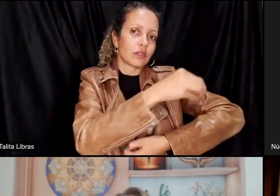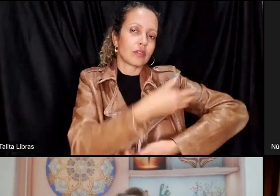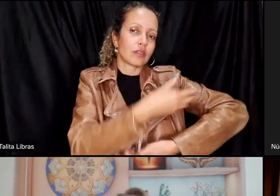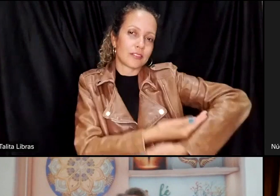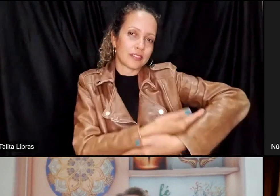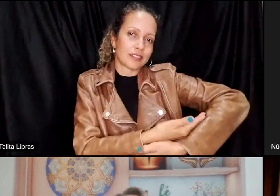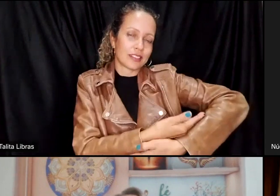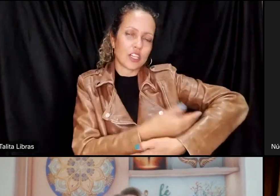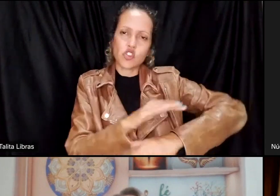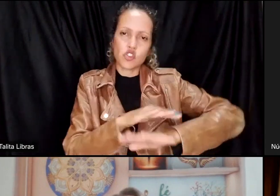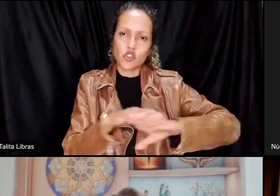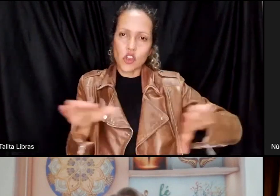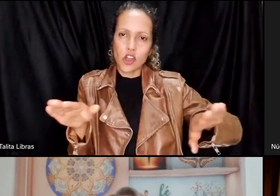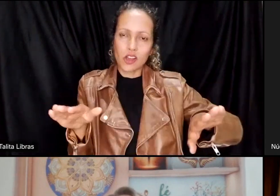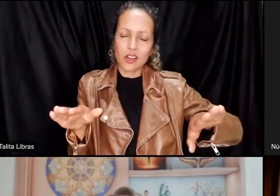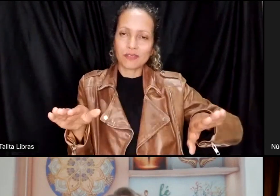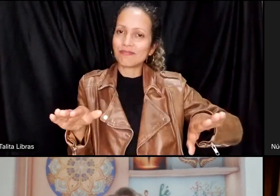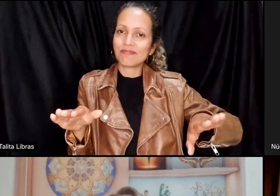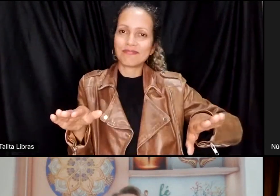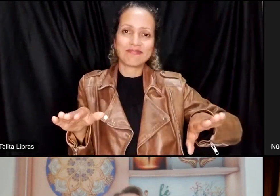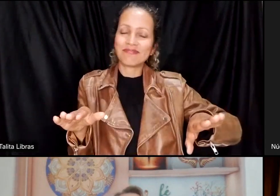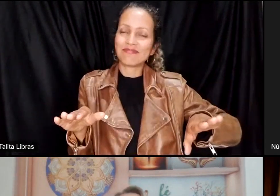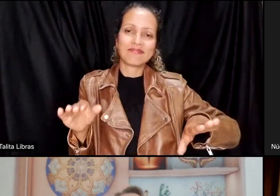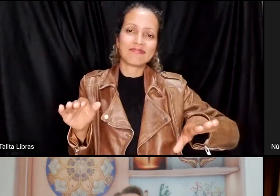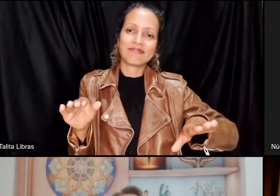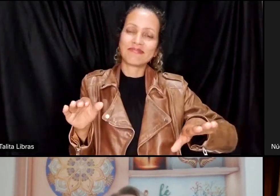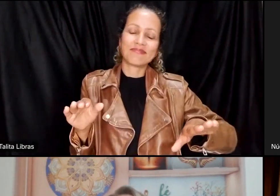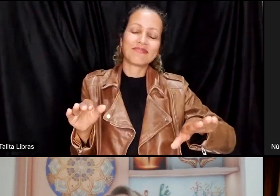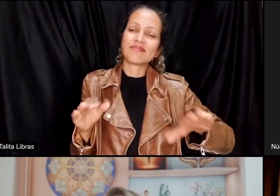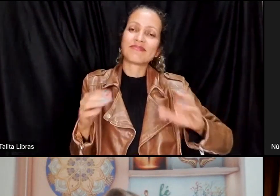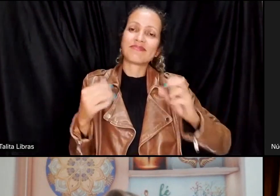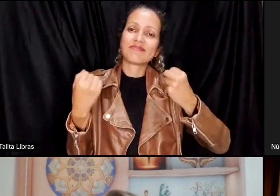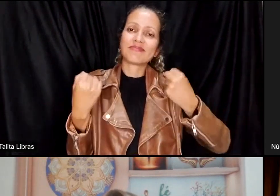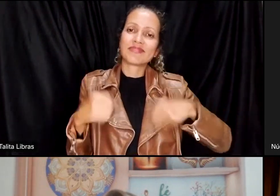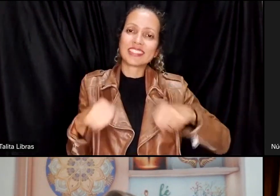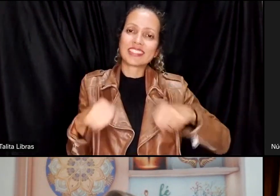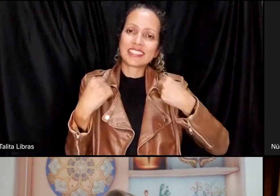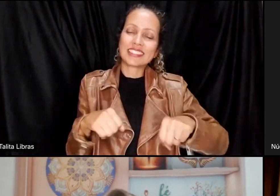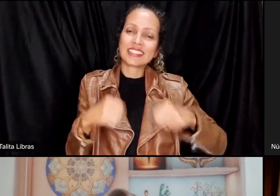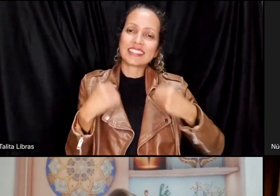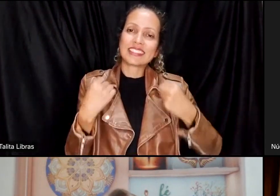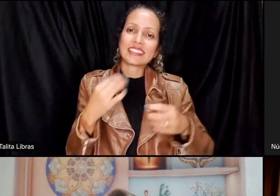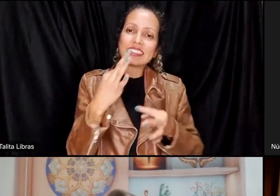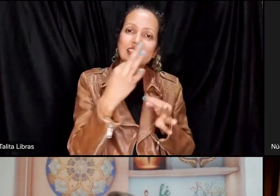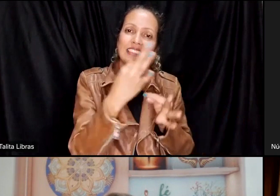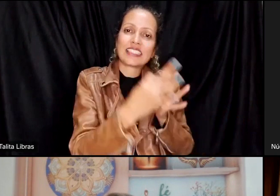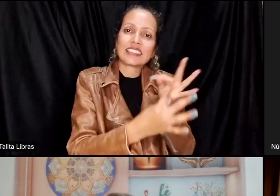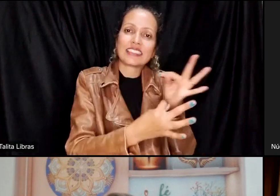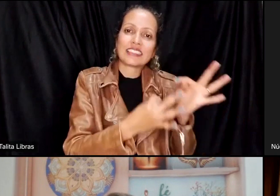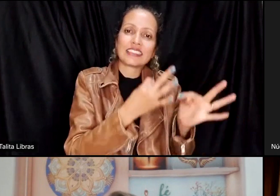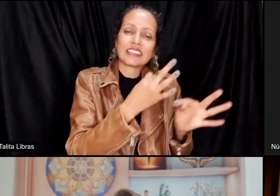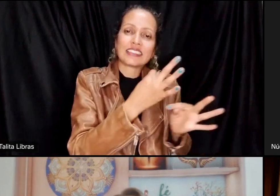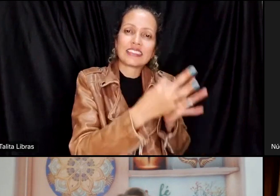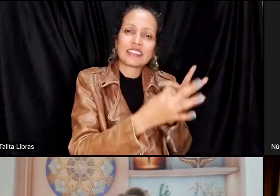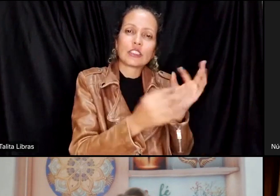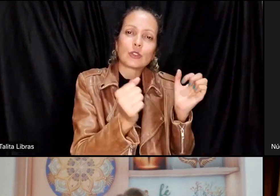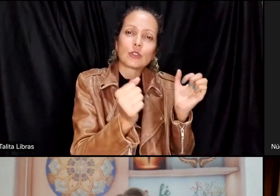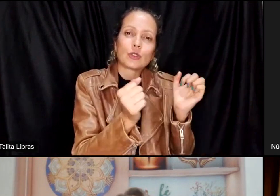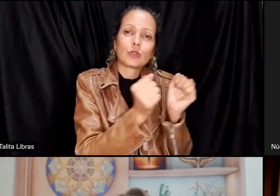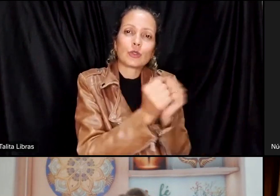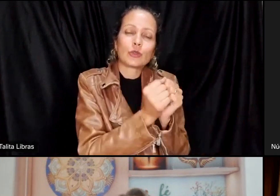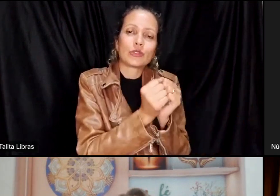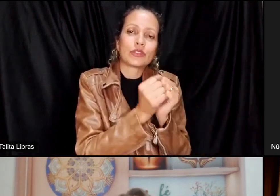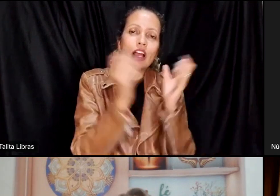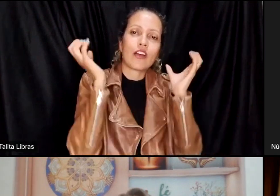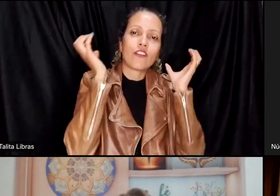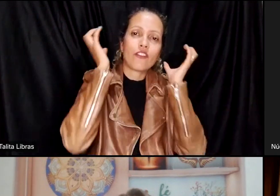Essa criança precisa fazer todo um tratamento com uma fono. Porque a fono